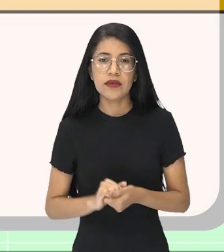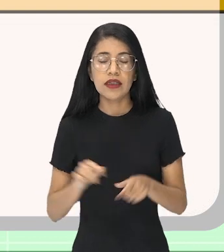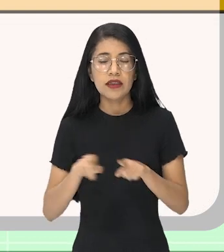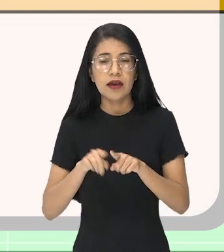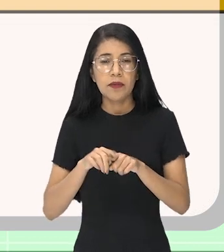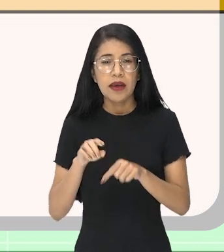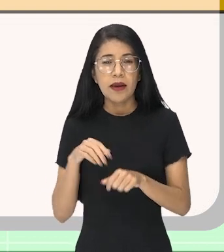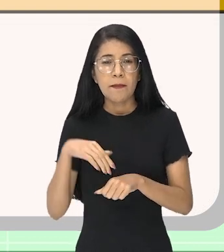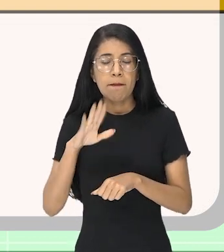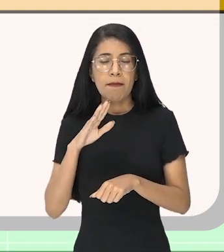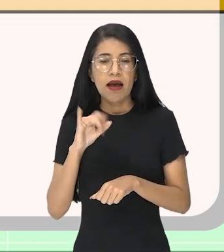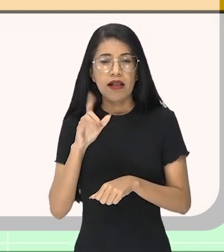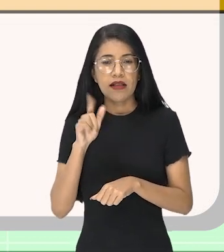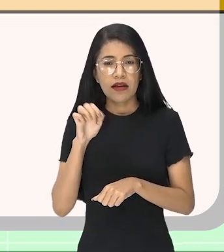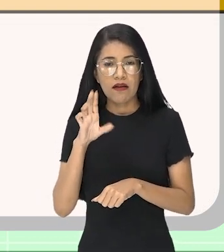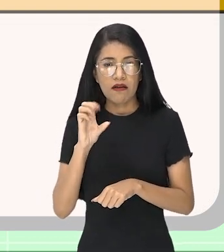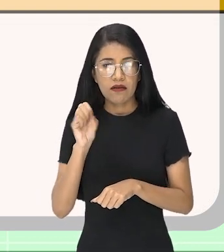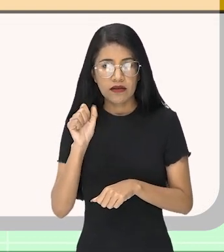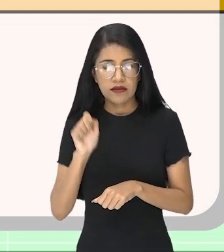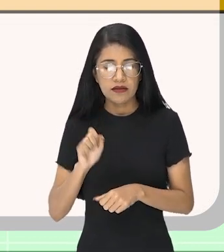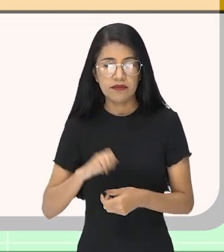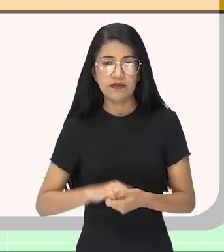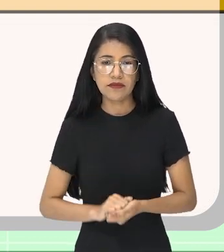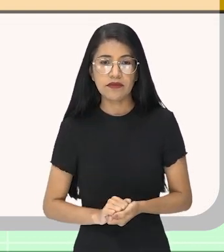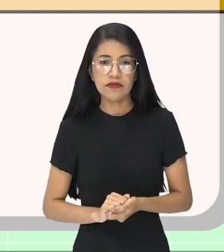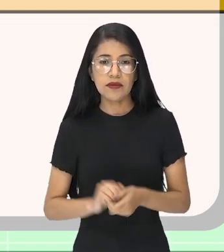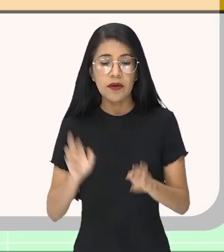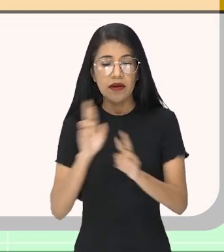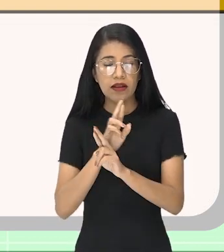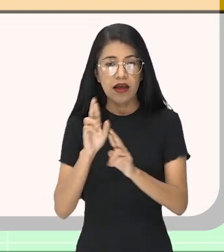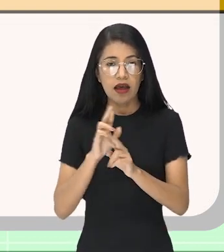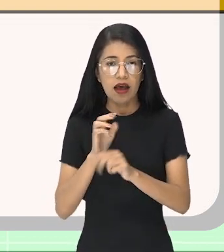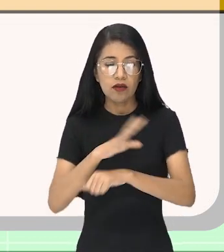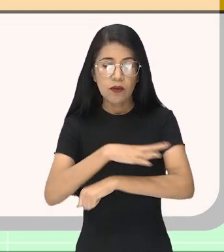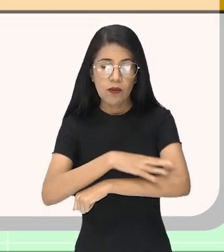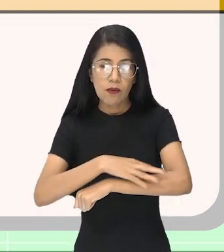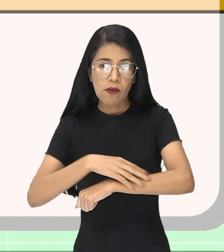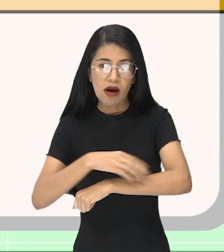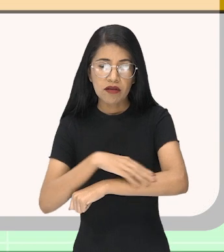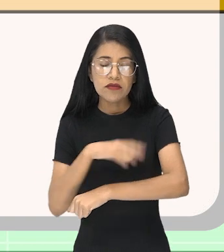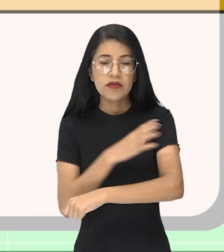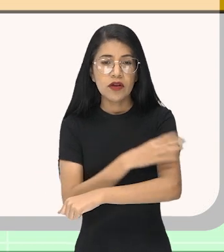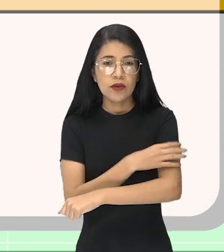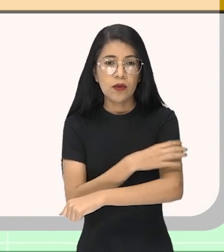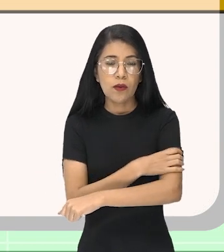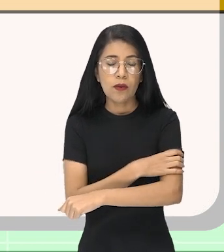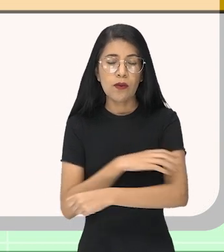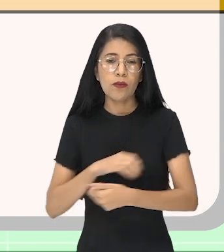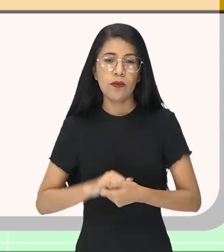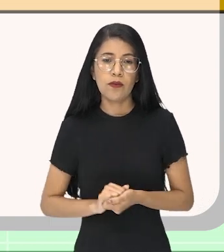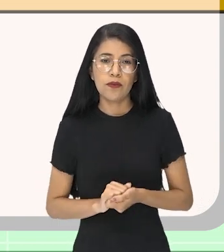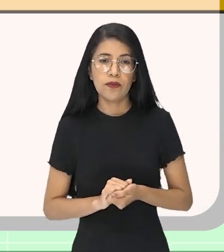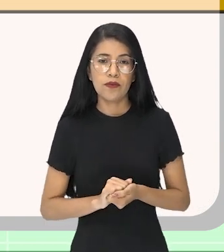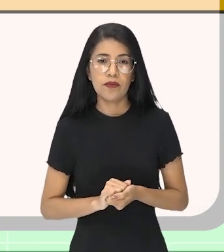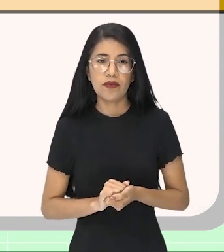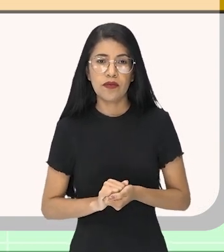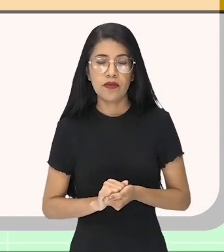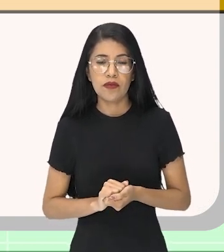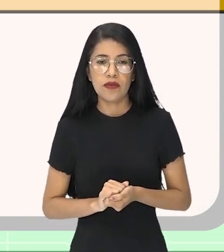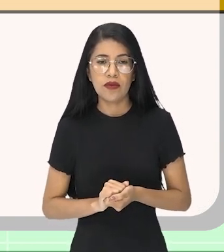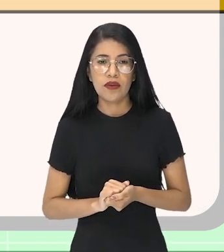glicose. Também está relacionado com o aumento das fibras musculares, fazendo com que os gastos calóricos sejam